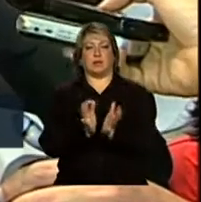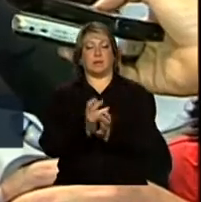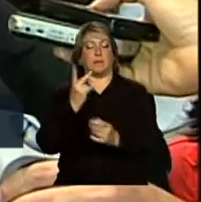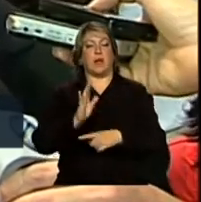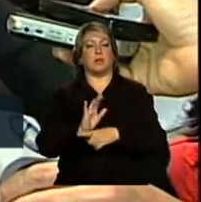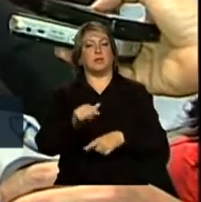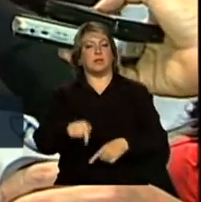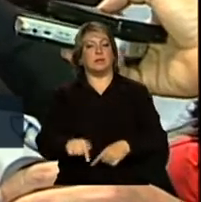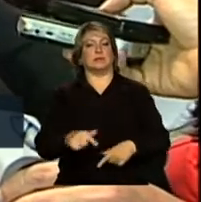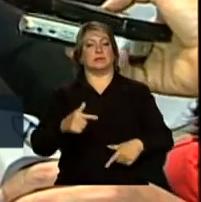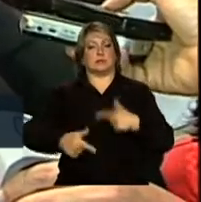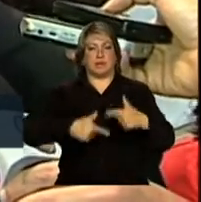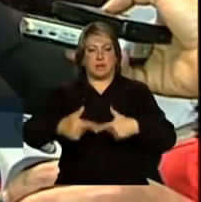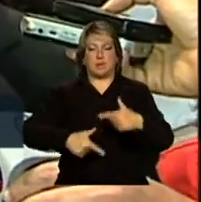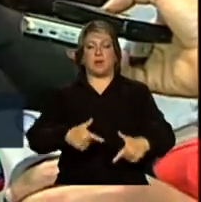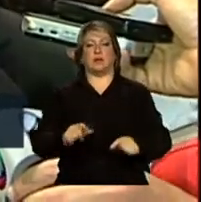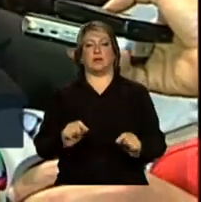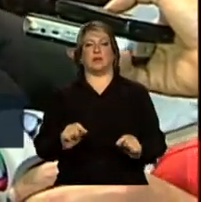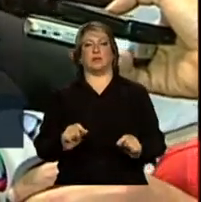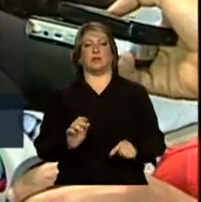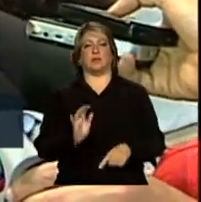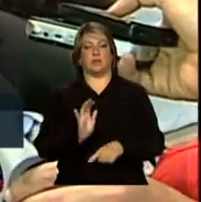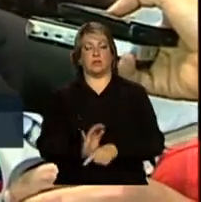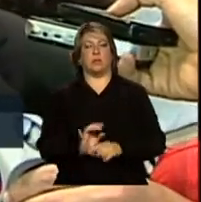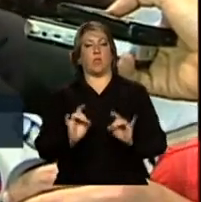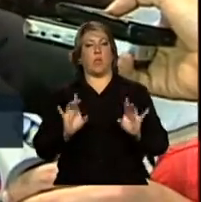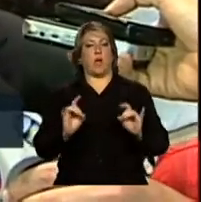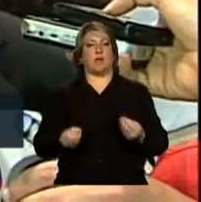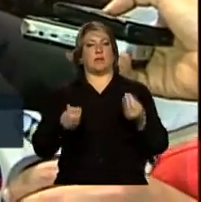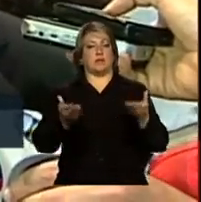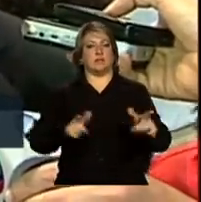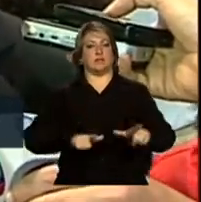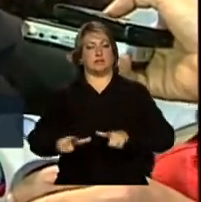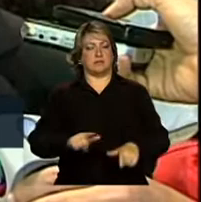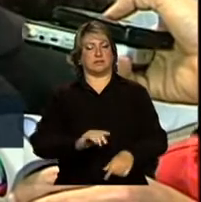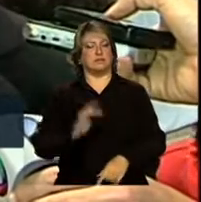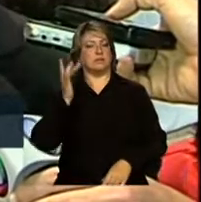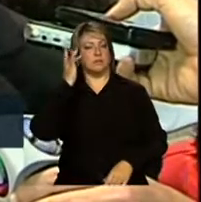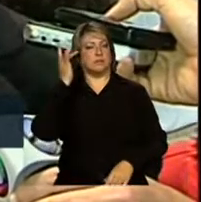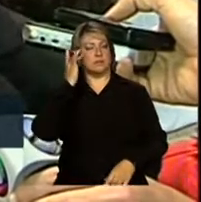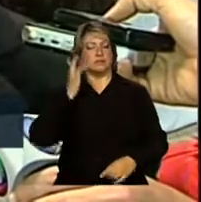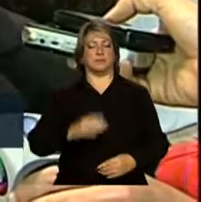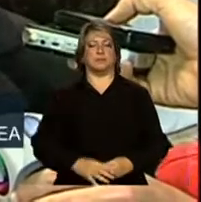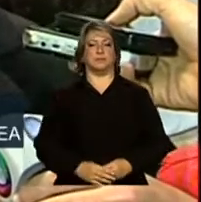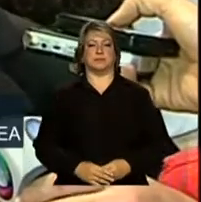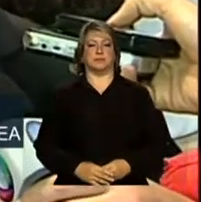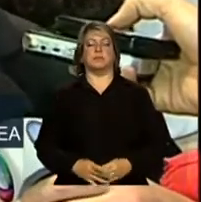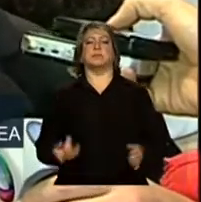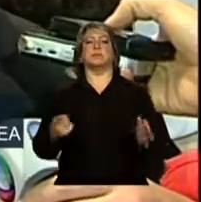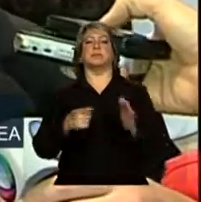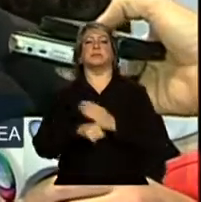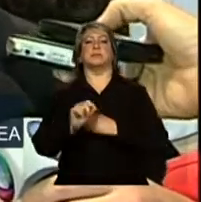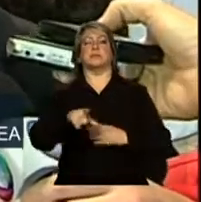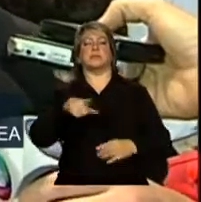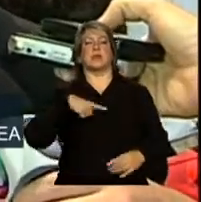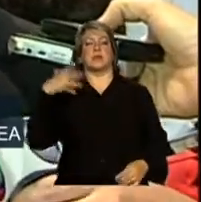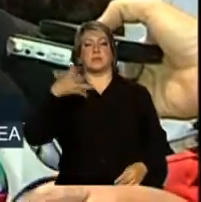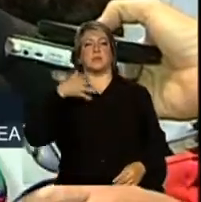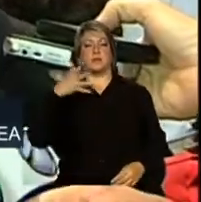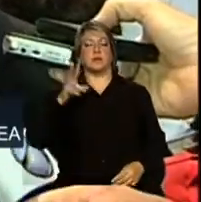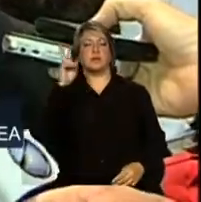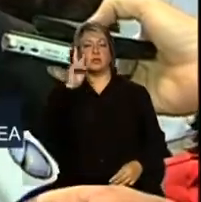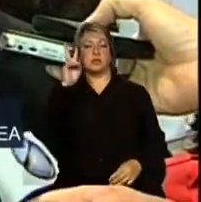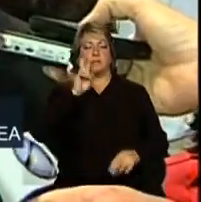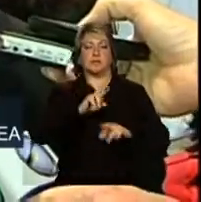esse desafio com prestar esse serviço com qualidade e com competência. O senhor citou no seu discurso as inversões assimétricas